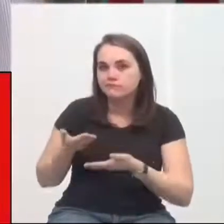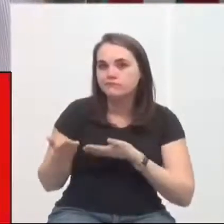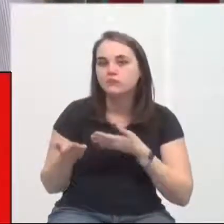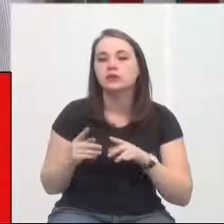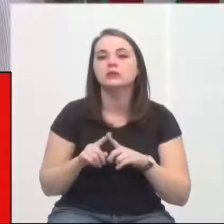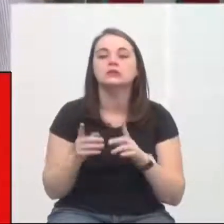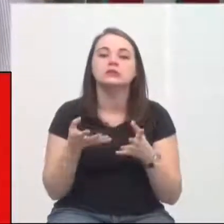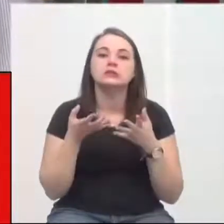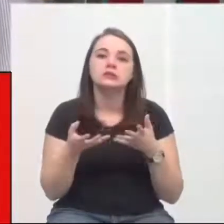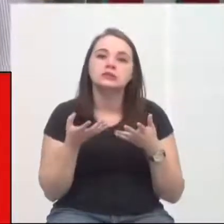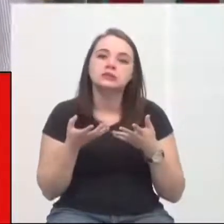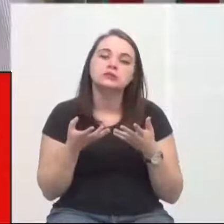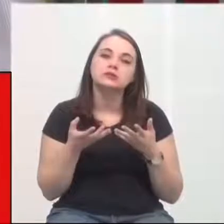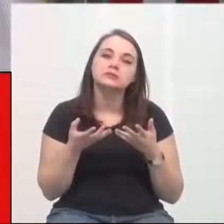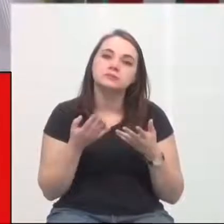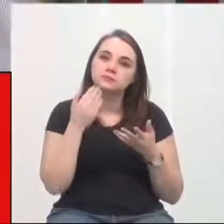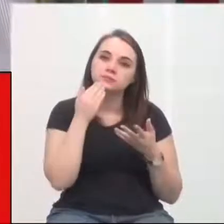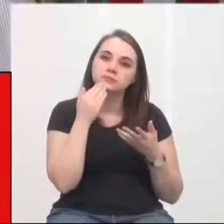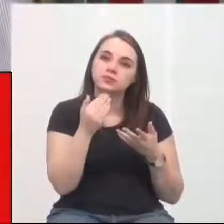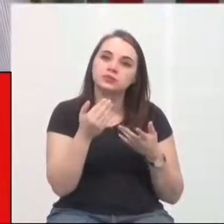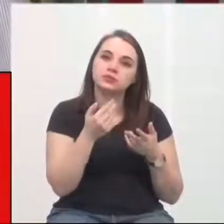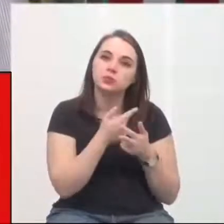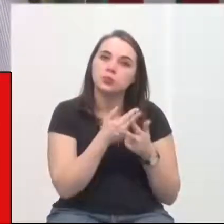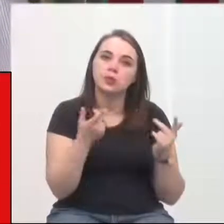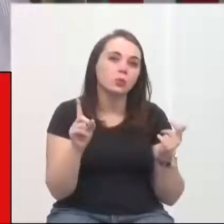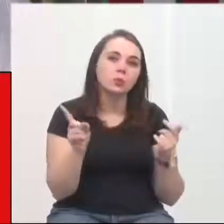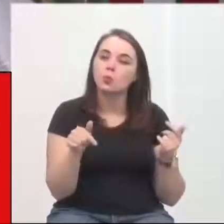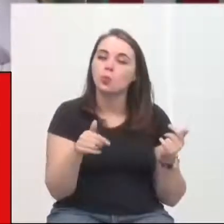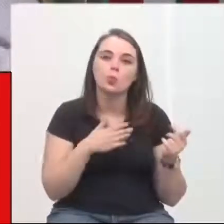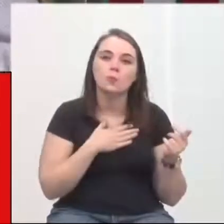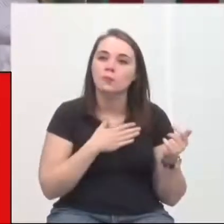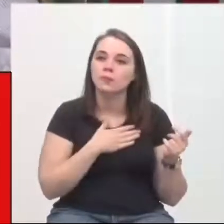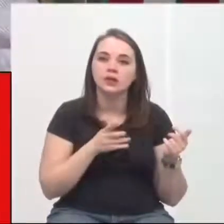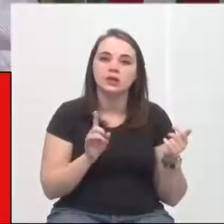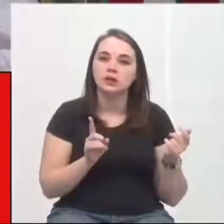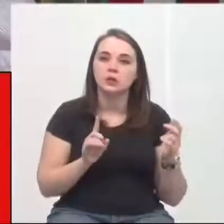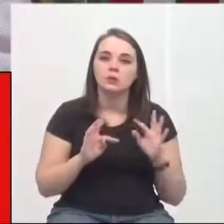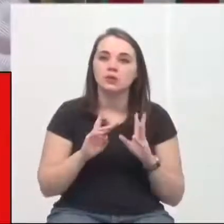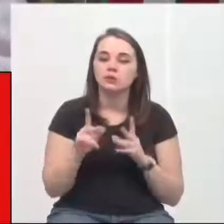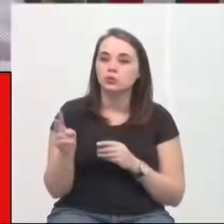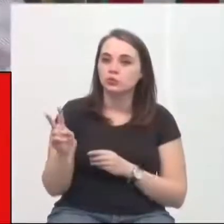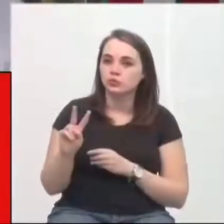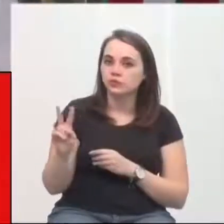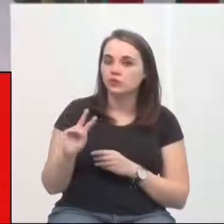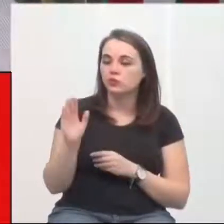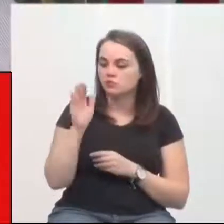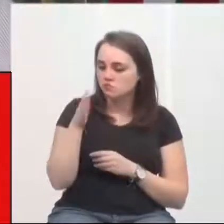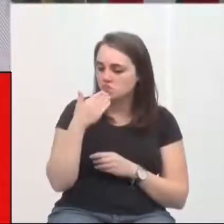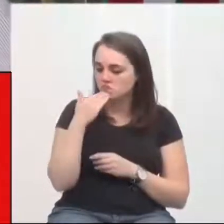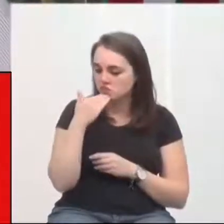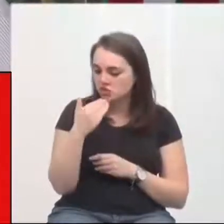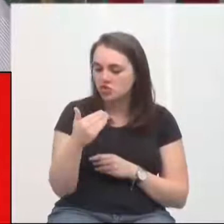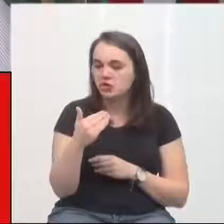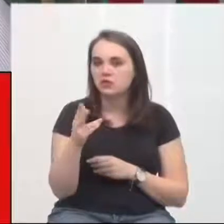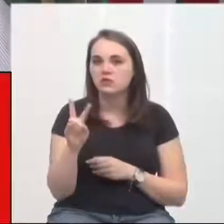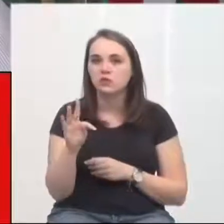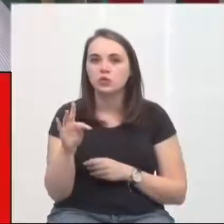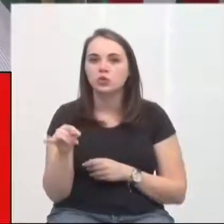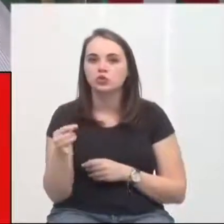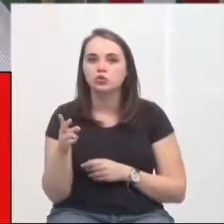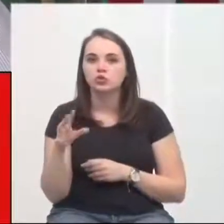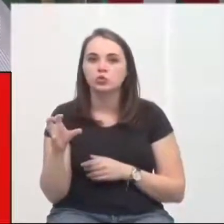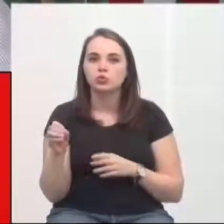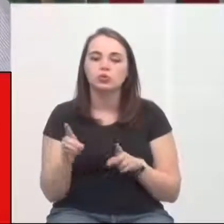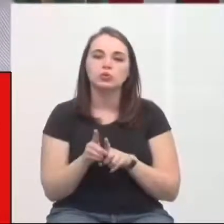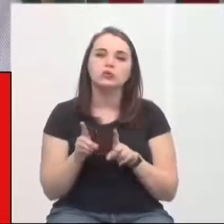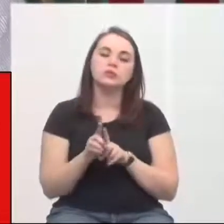eu queria fazer uma reivindicação que não é só minha, mas o vereador Camis, que já pediu, inclusive o